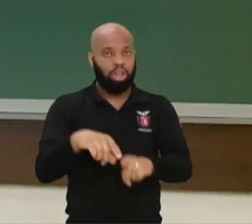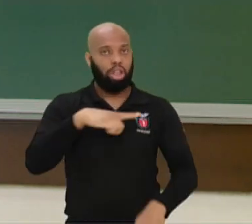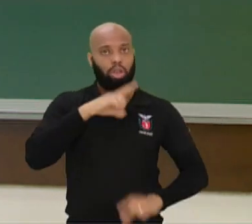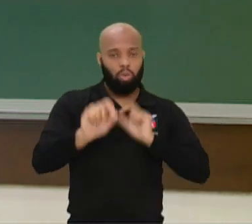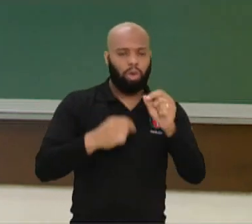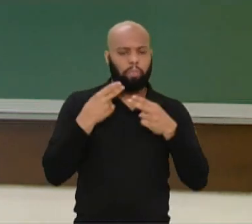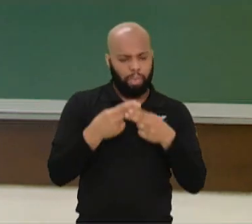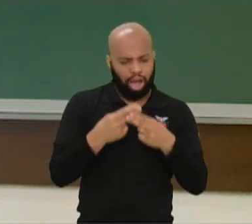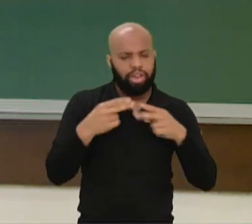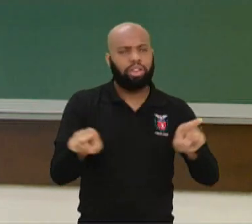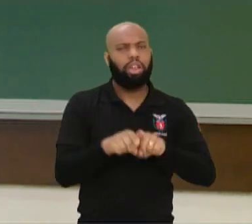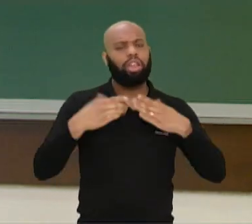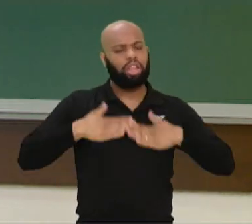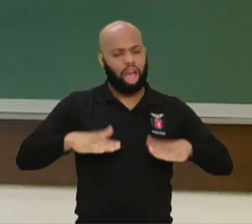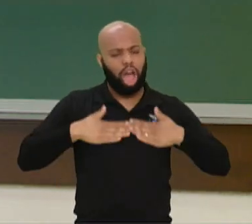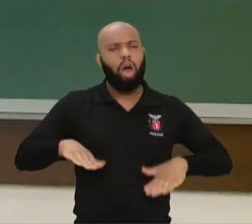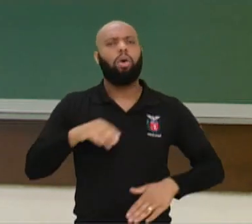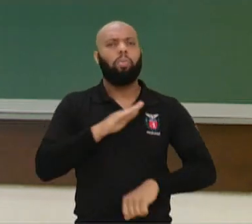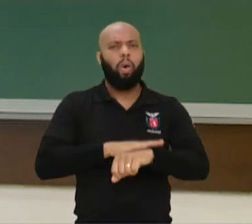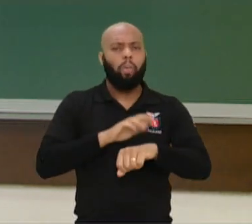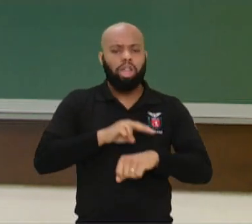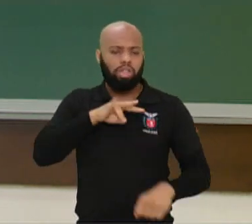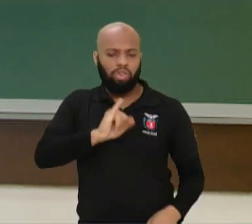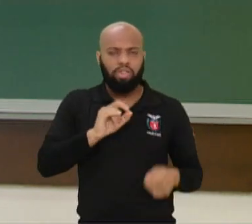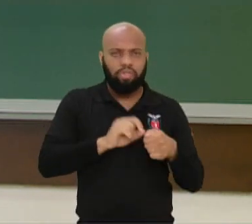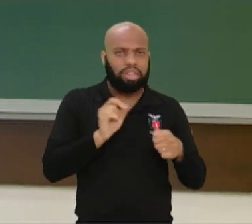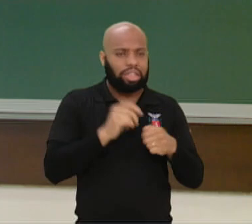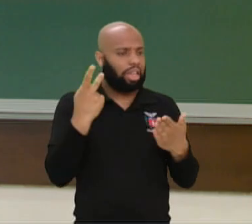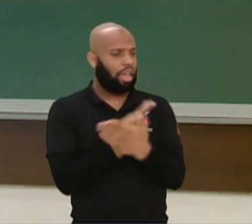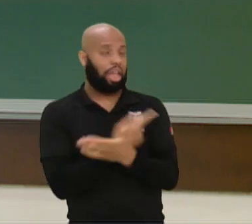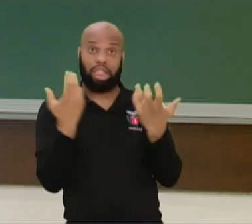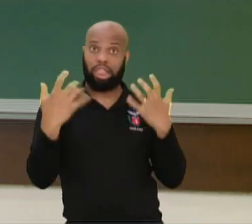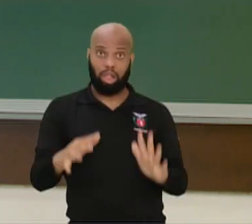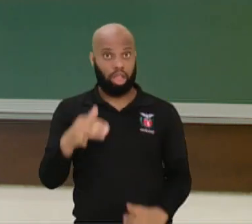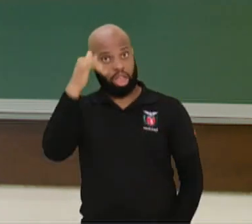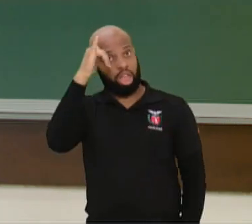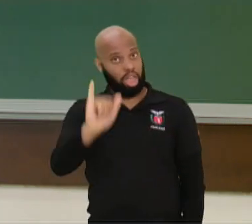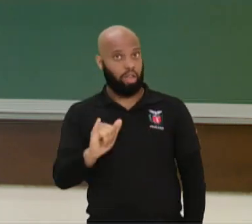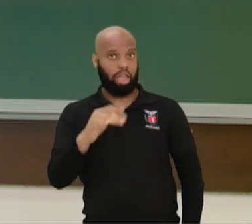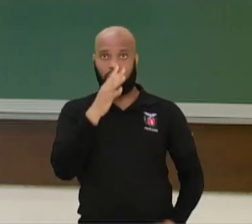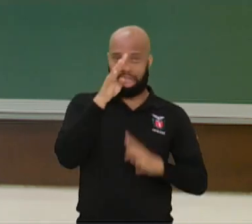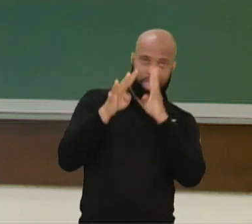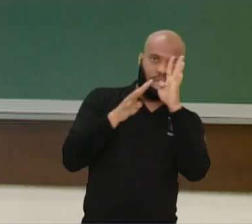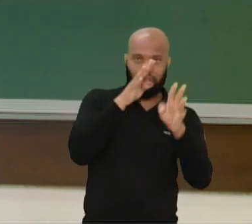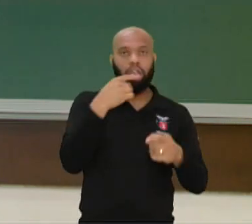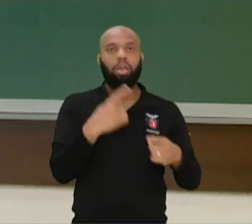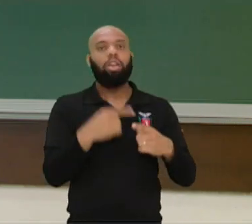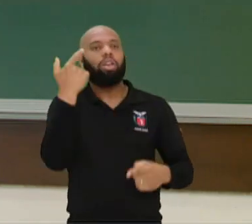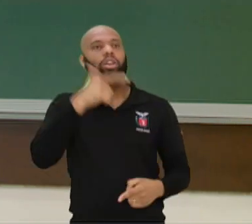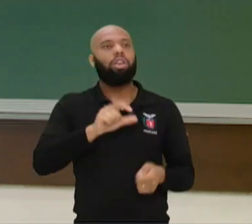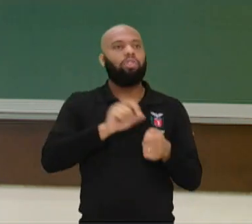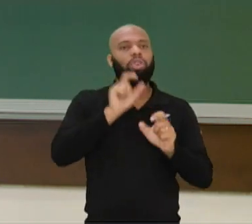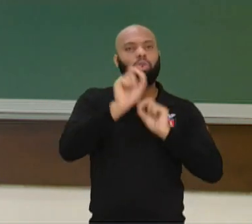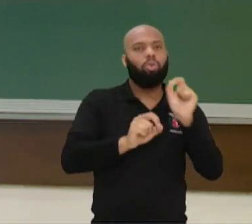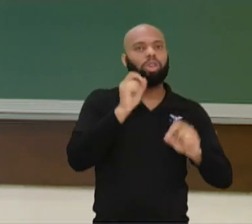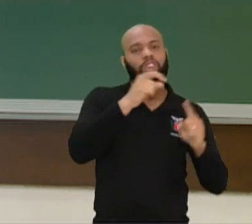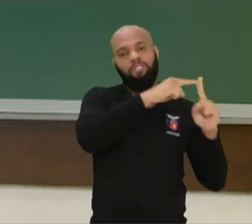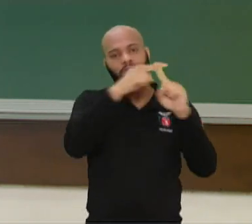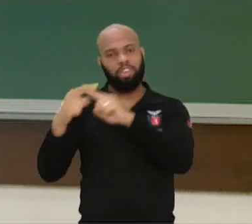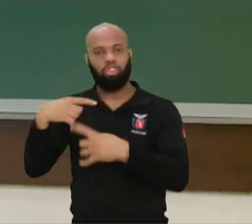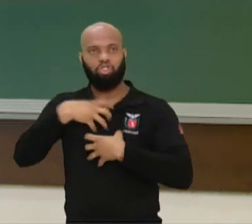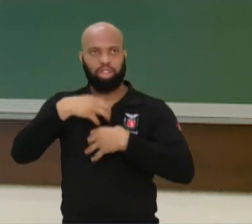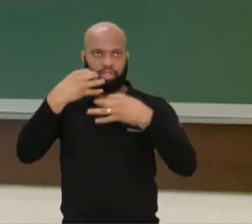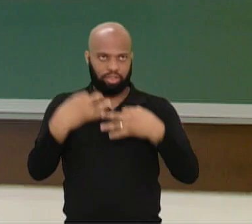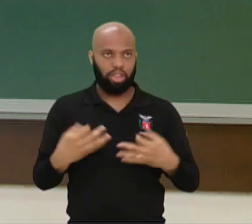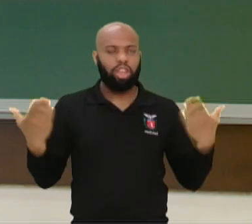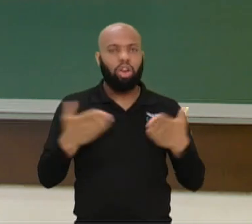bastante paciência, calma para fazer, para não errar, aplicando a propriedade distributiva da multiplicação. E aí eu